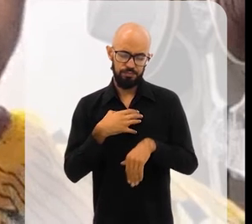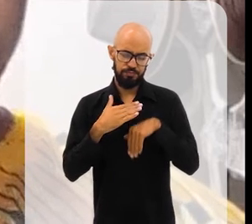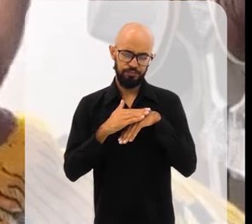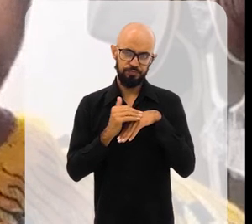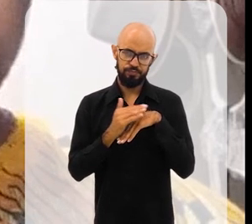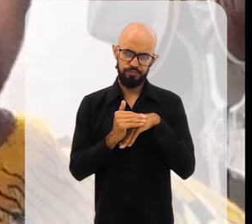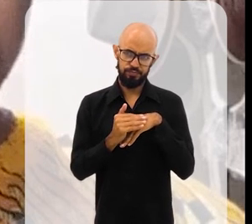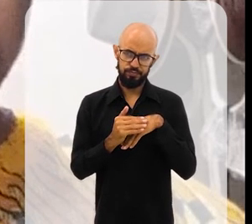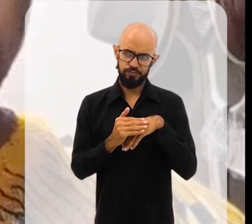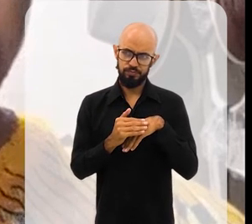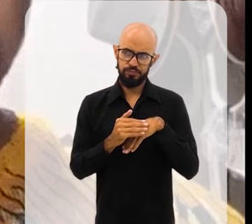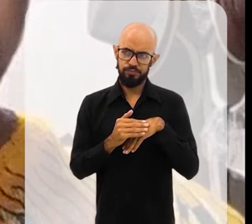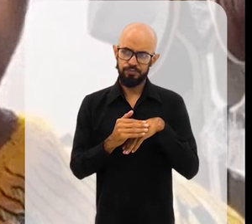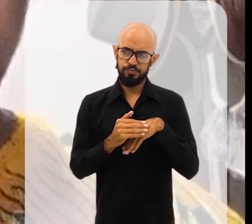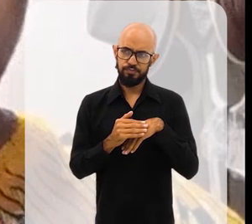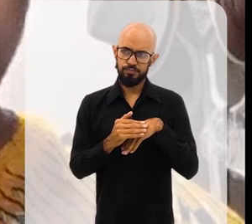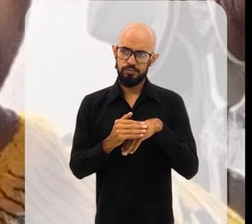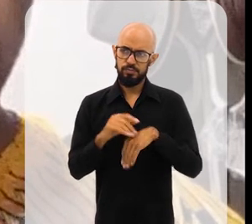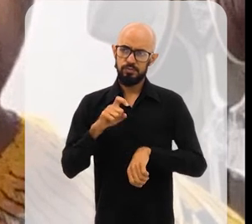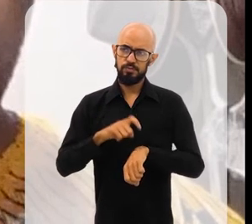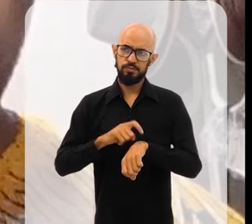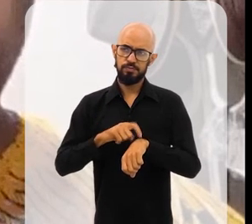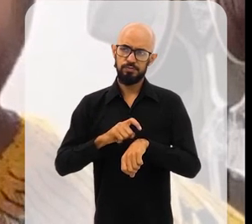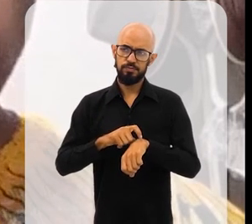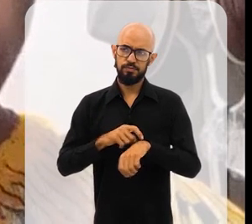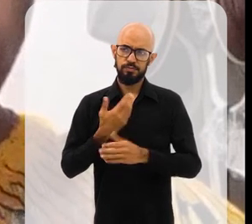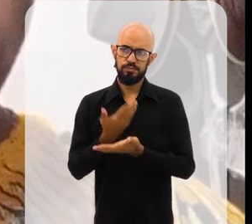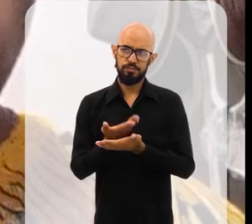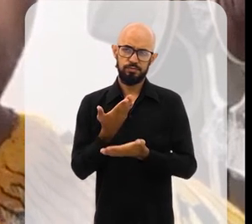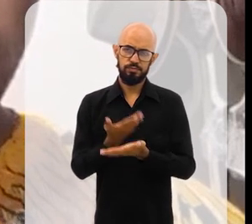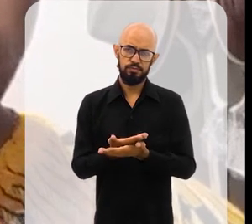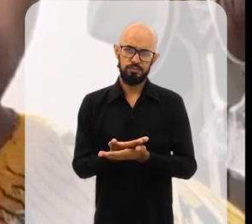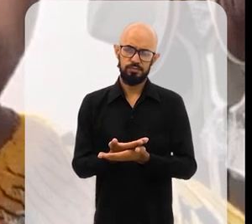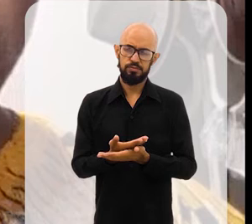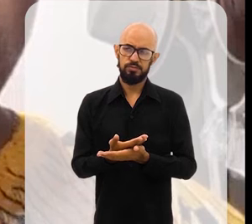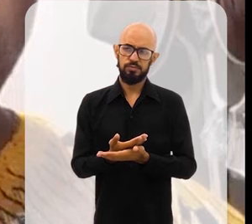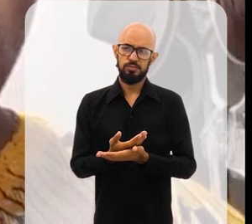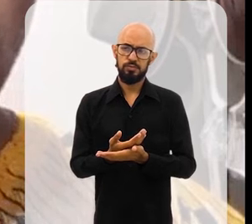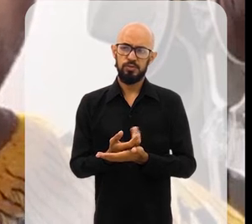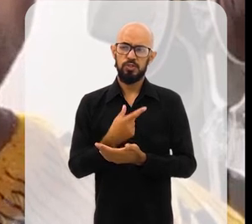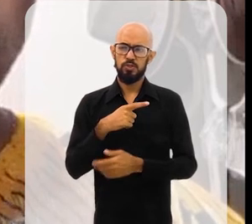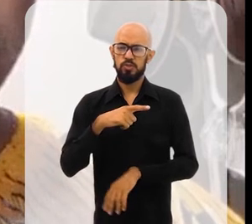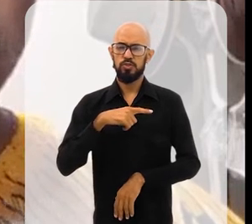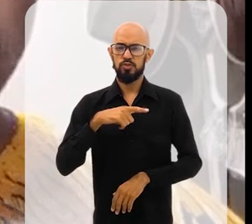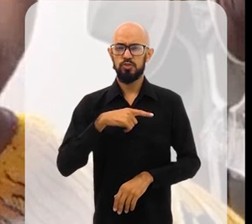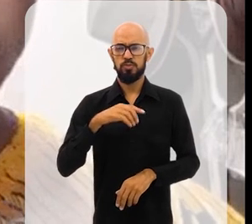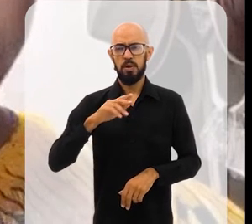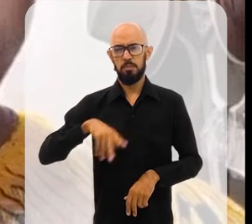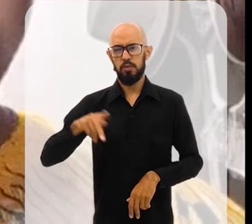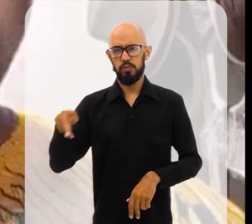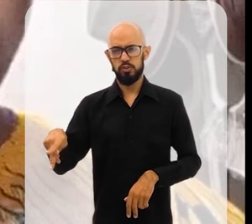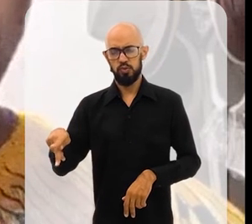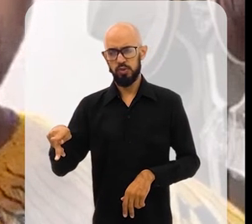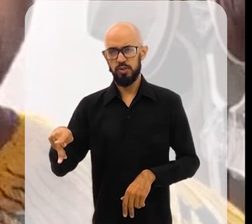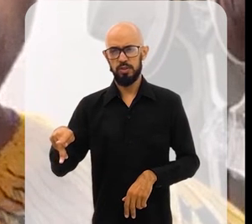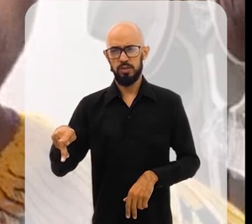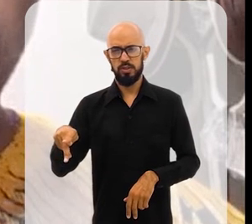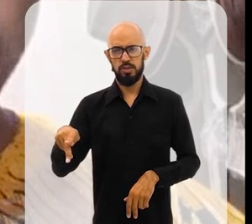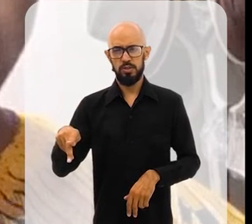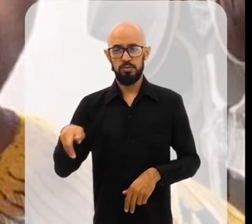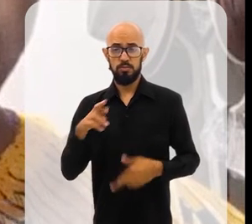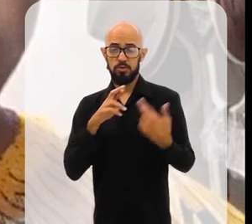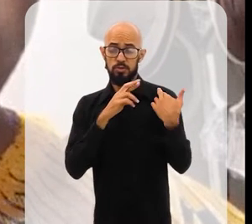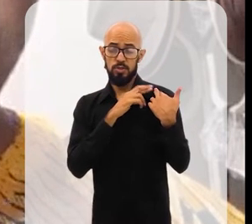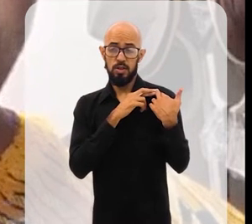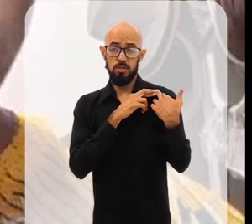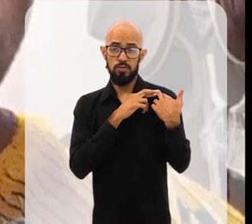afetuosa para mim. E nesse período de escola, eu tinha uma professora, que era uma